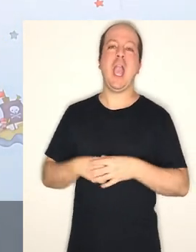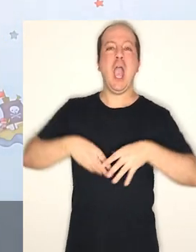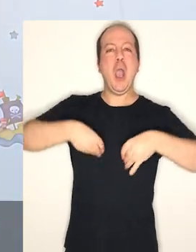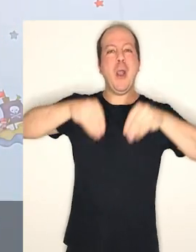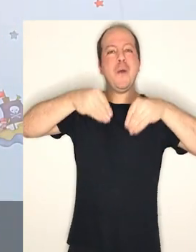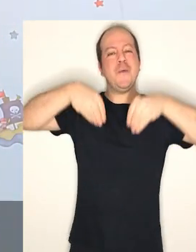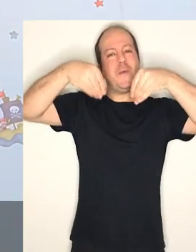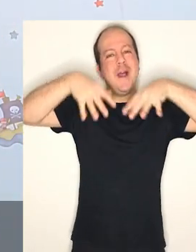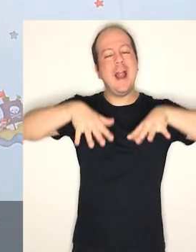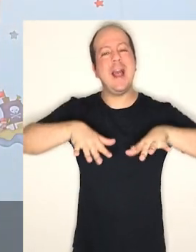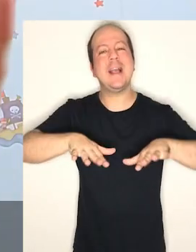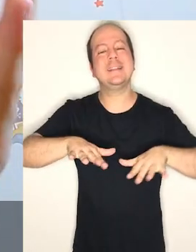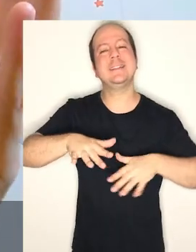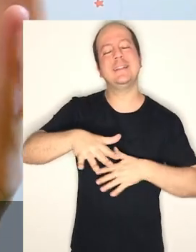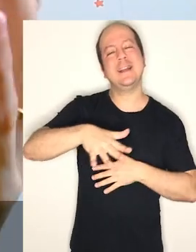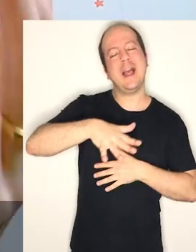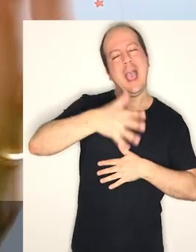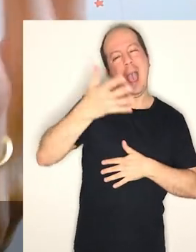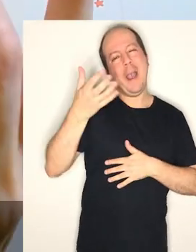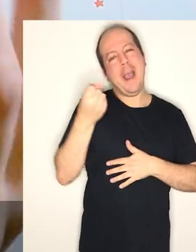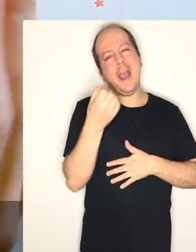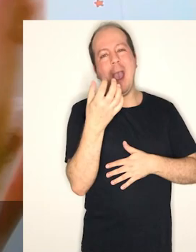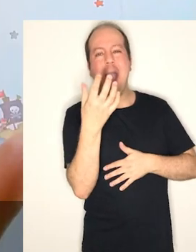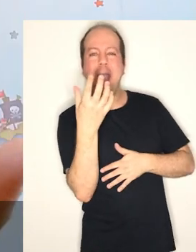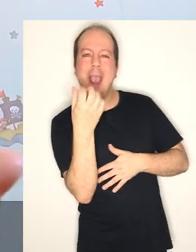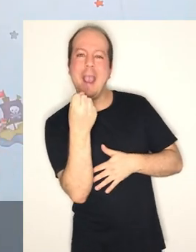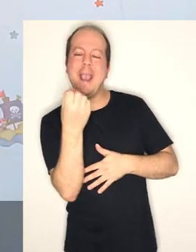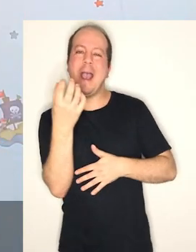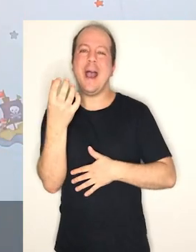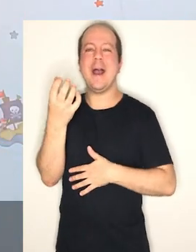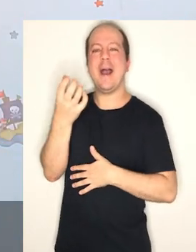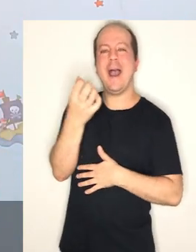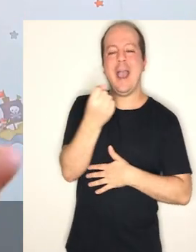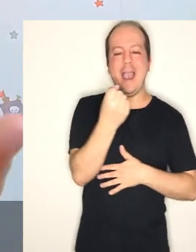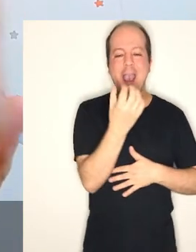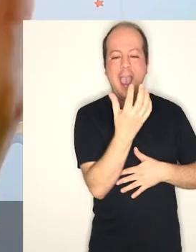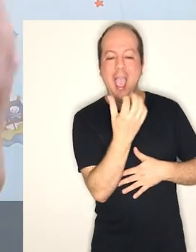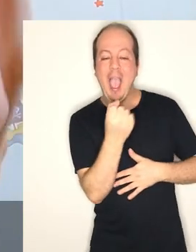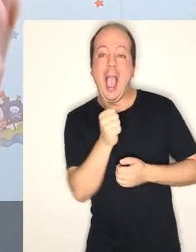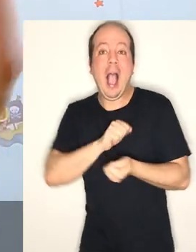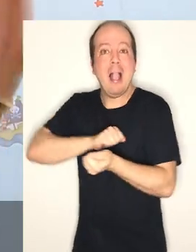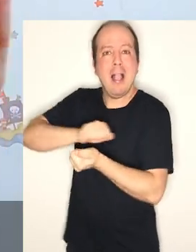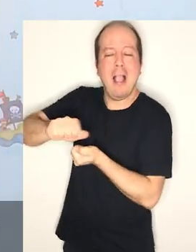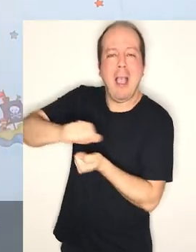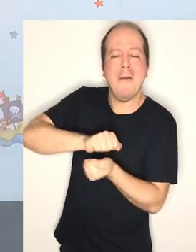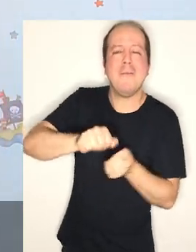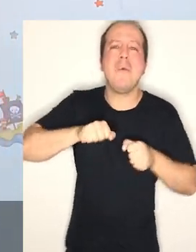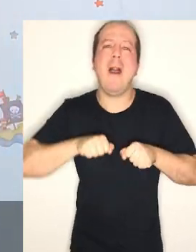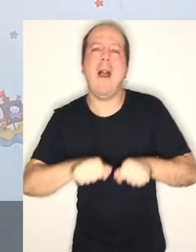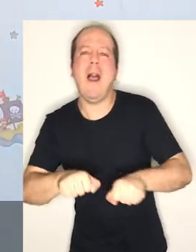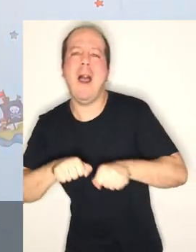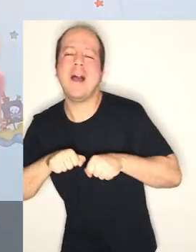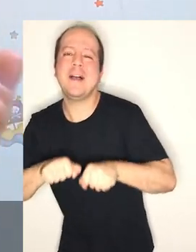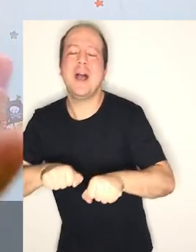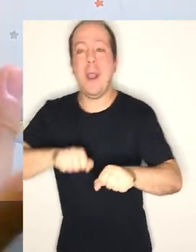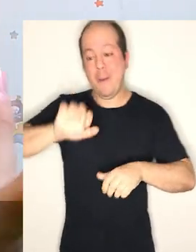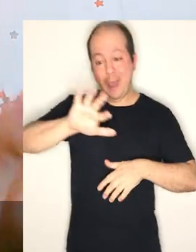Meu lencinho branco a lavadeira tem.